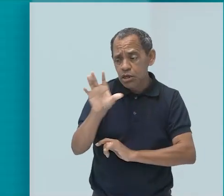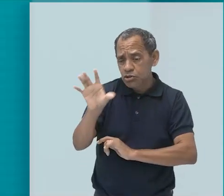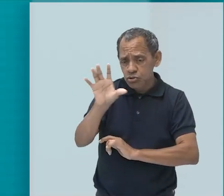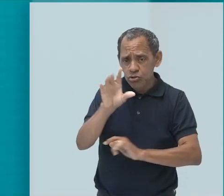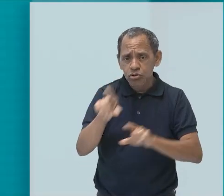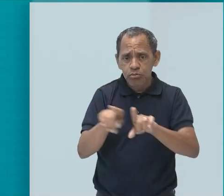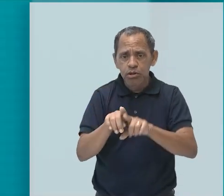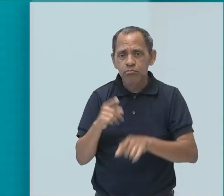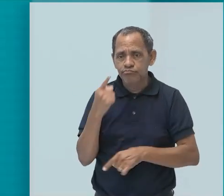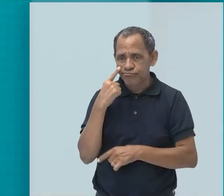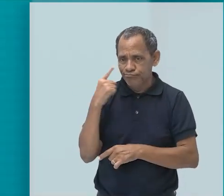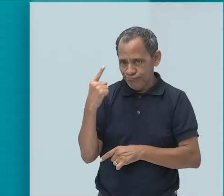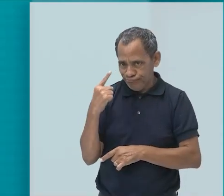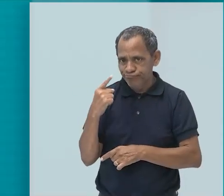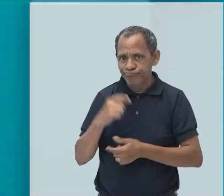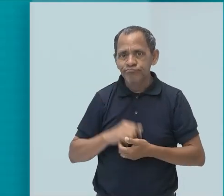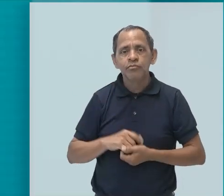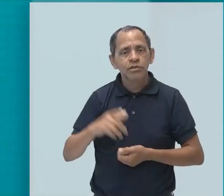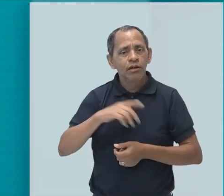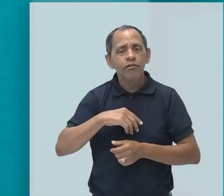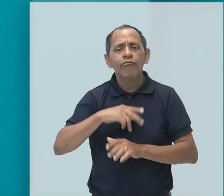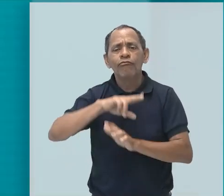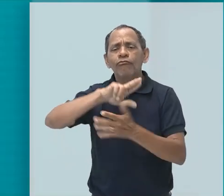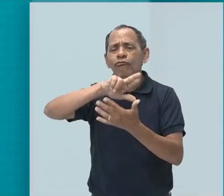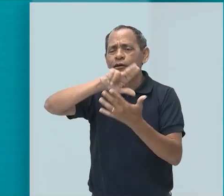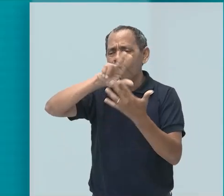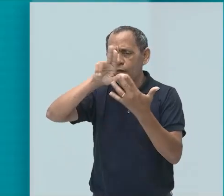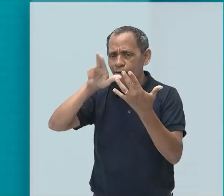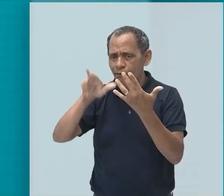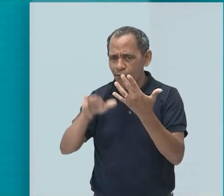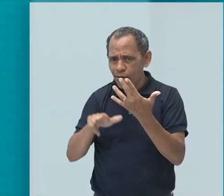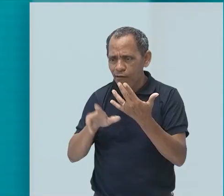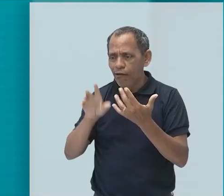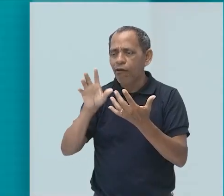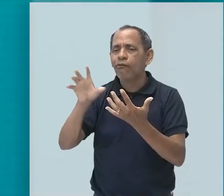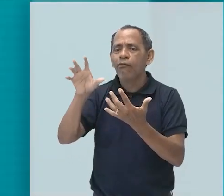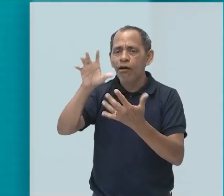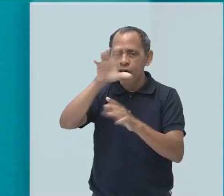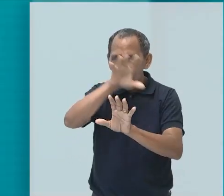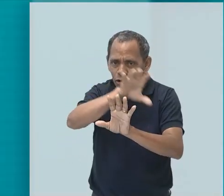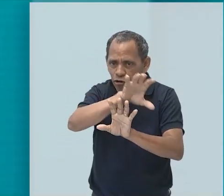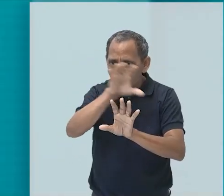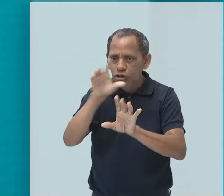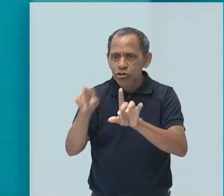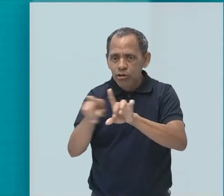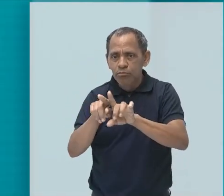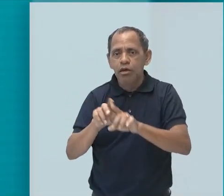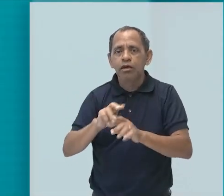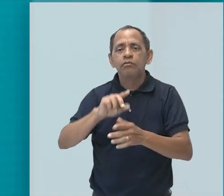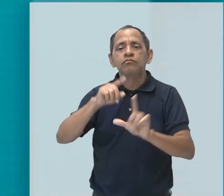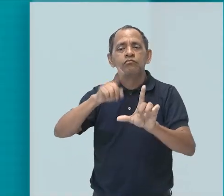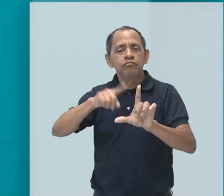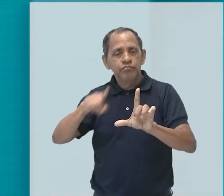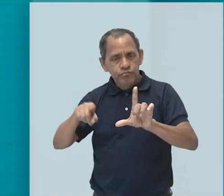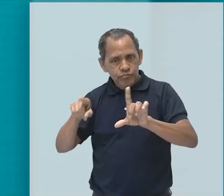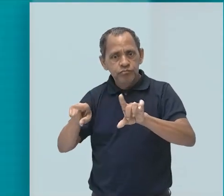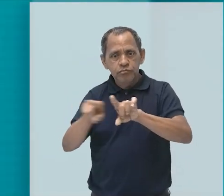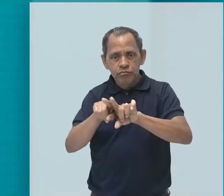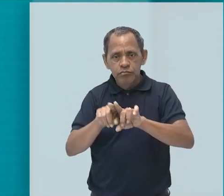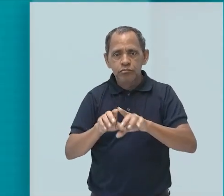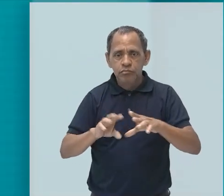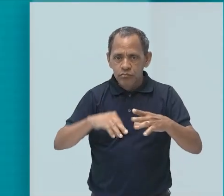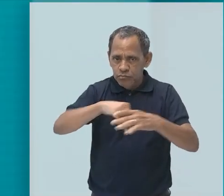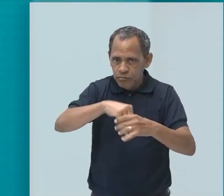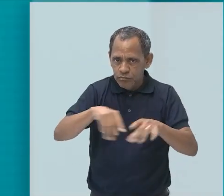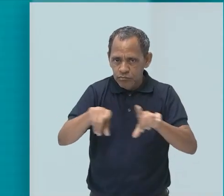vocês nosso mapa, né? Vimos ali que há várias regiões, vários agrupamentos de variações linguísticas que seguem